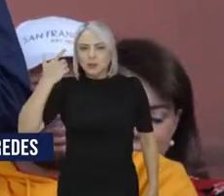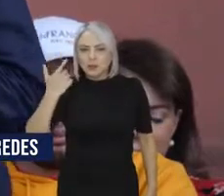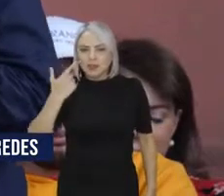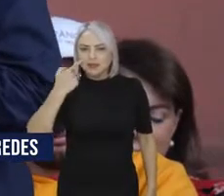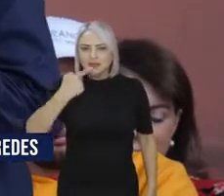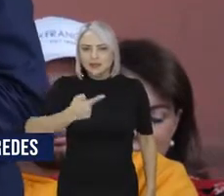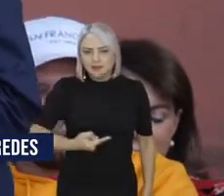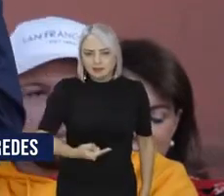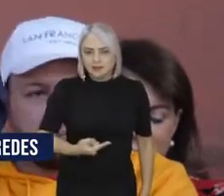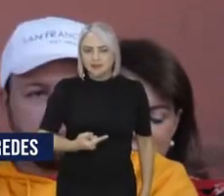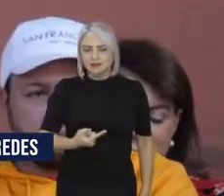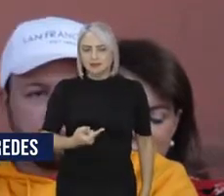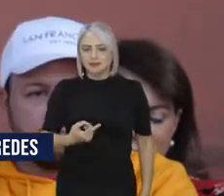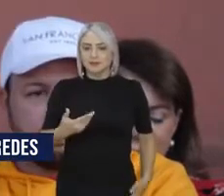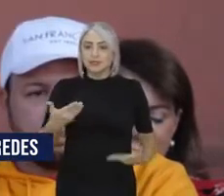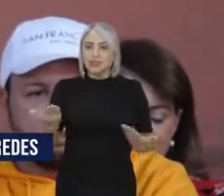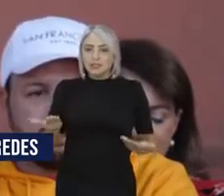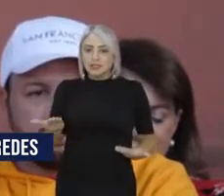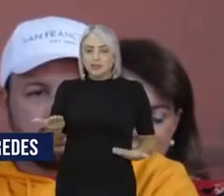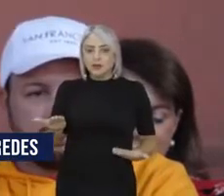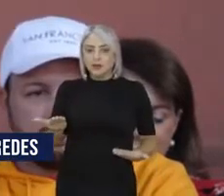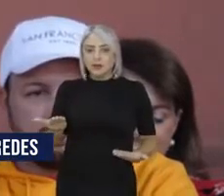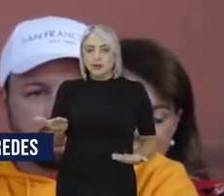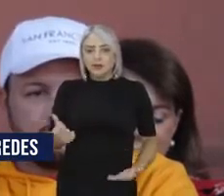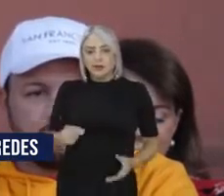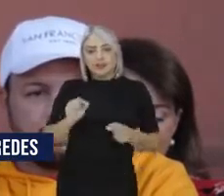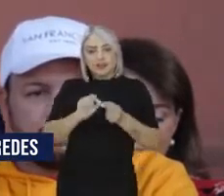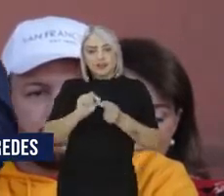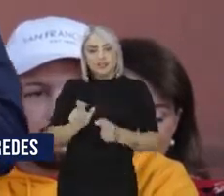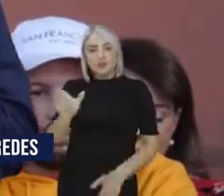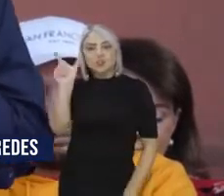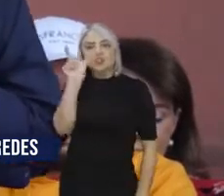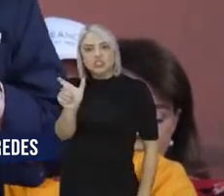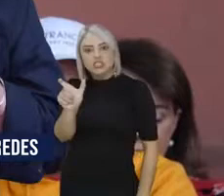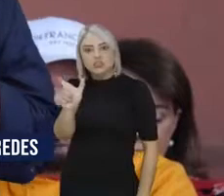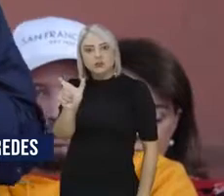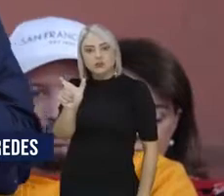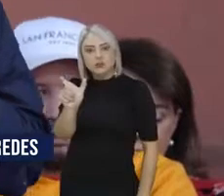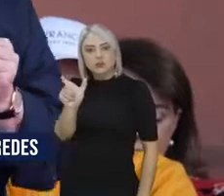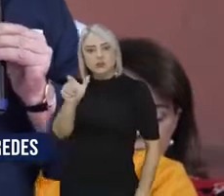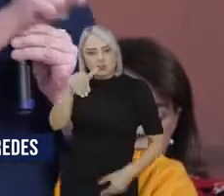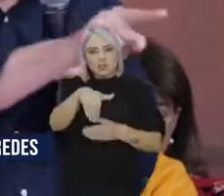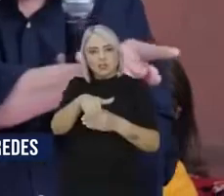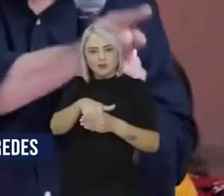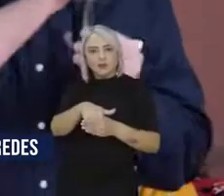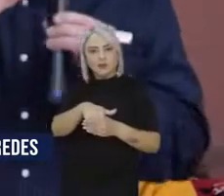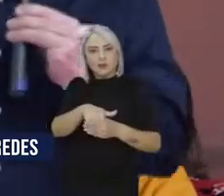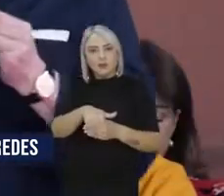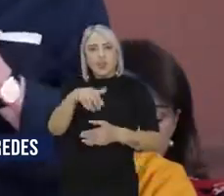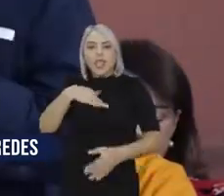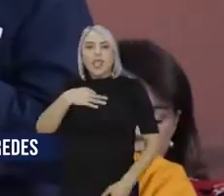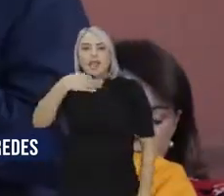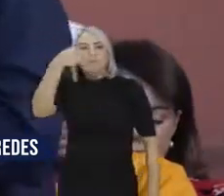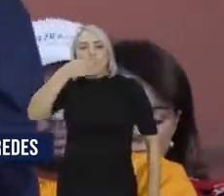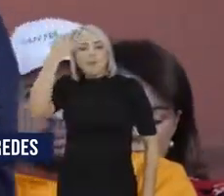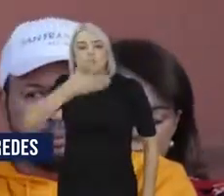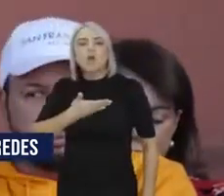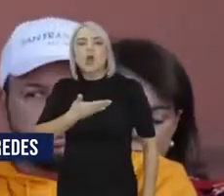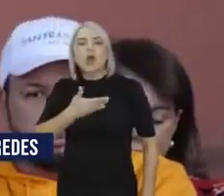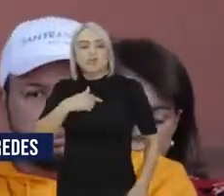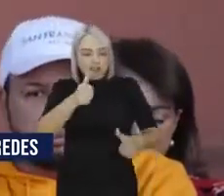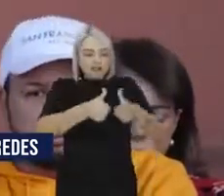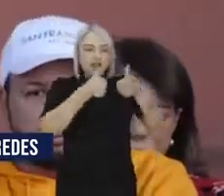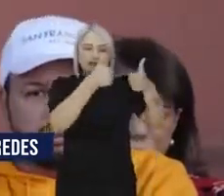Então, tirar o título é vocês provarem que estão qualificados, não apenas para escolher quem vocês querem que governe